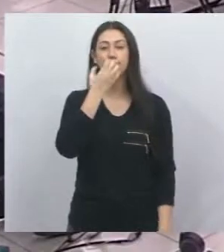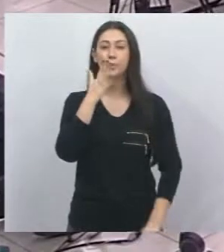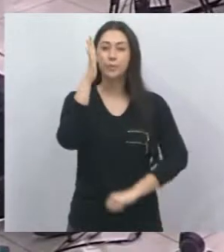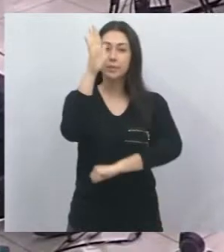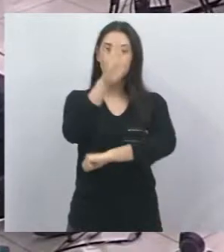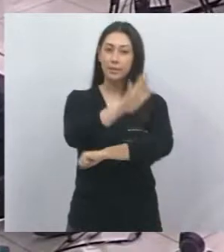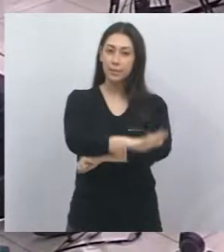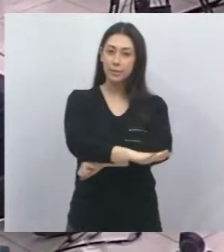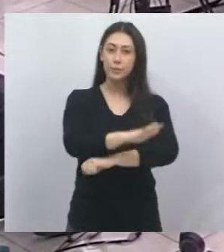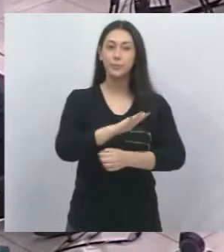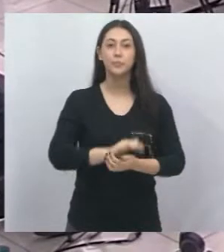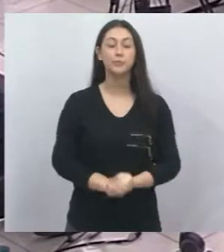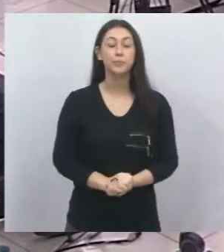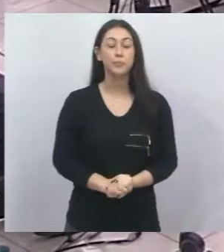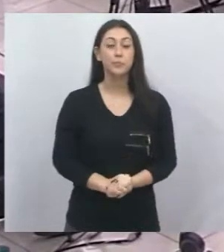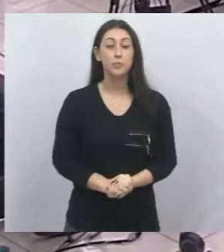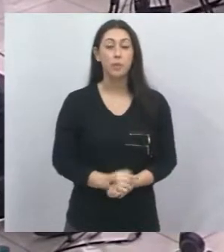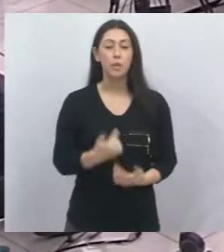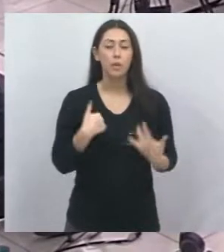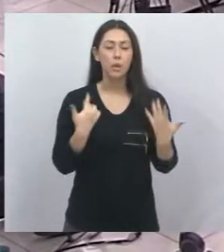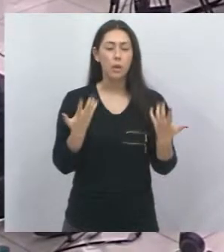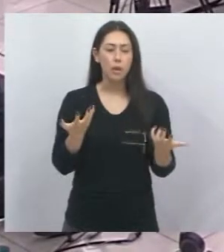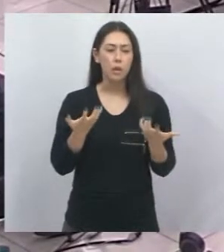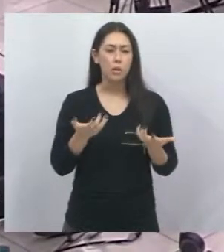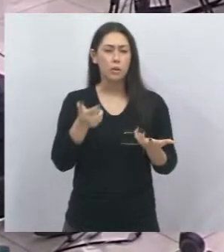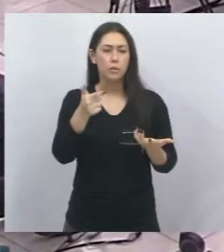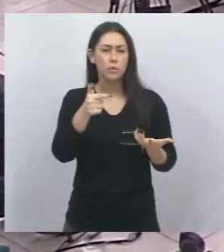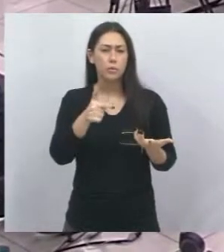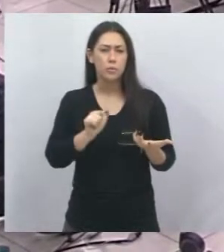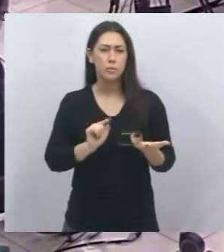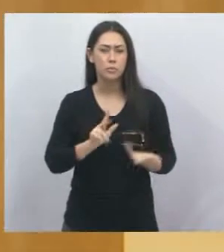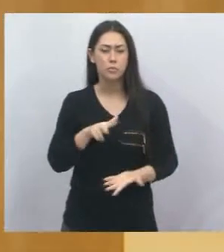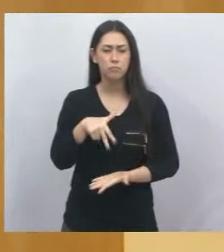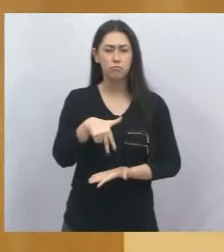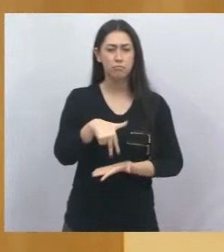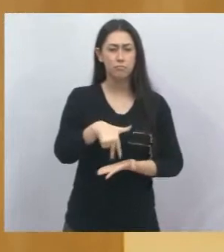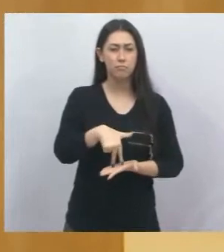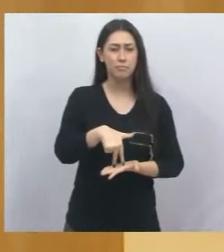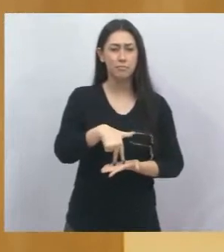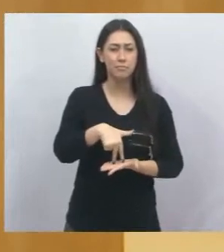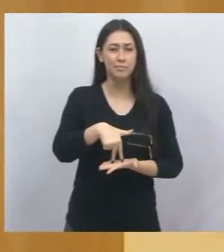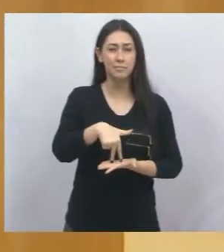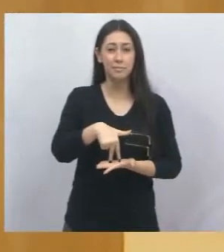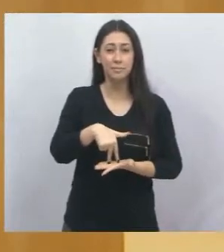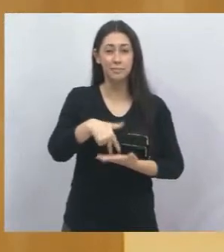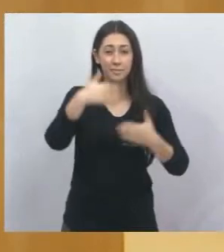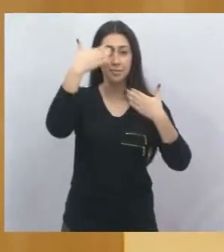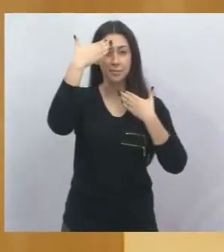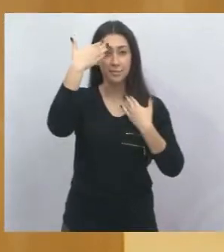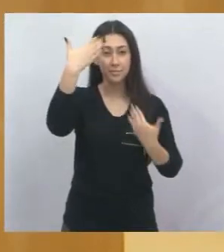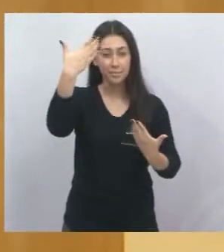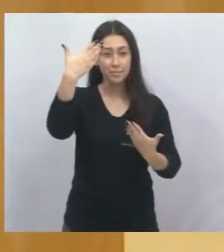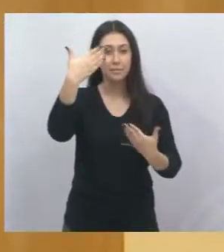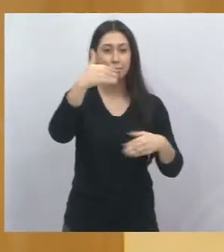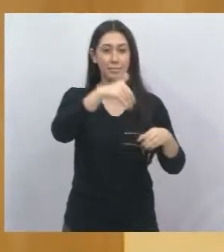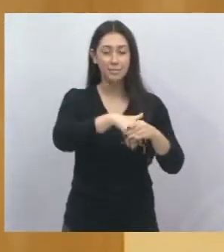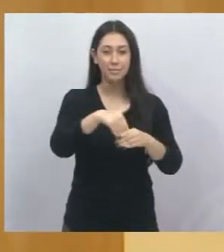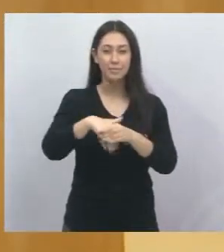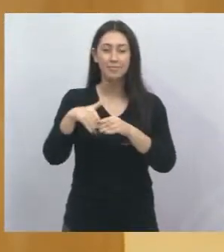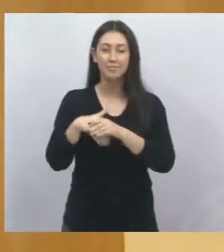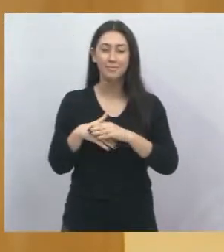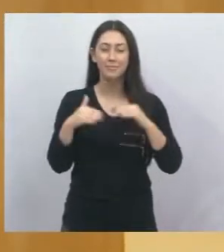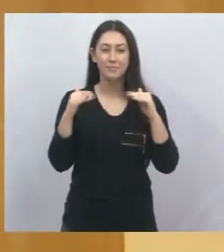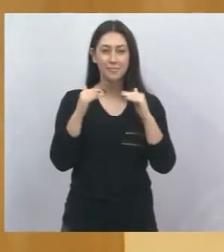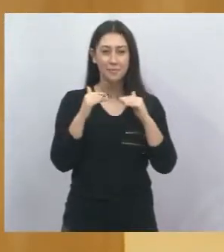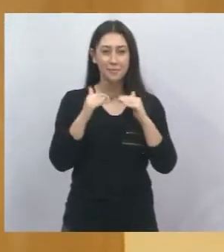tarde. Eu quero aqui novamente estar aqui, primeiro agradecendo aí os votos favoráveis na